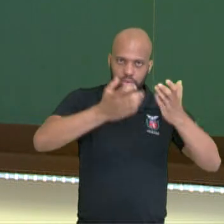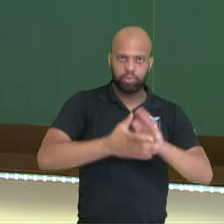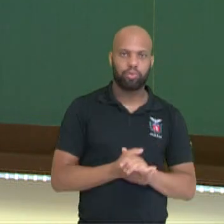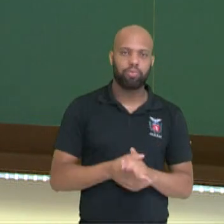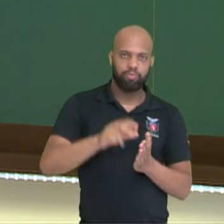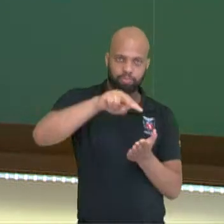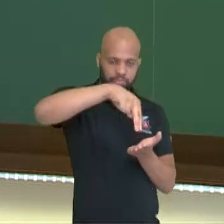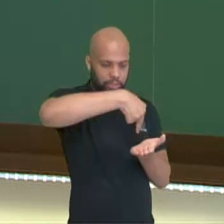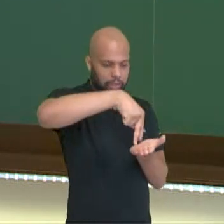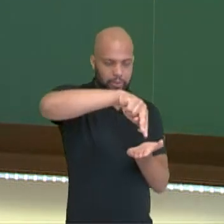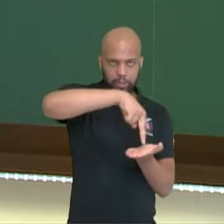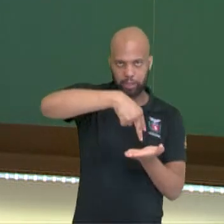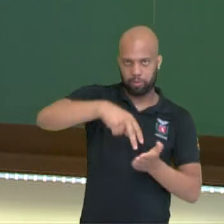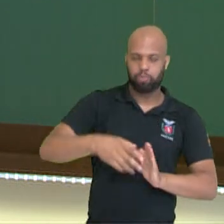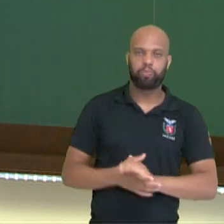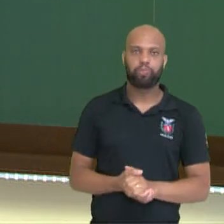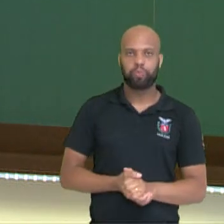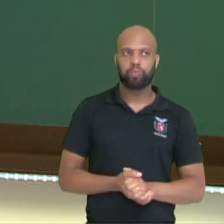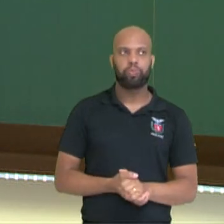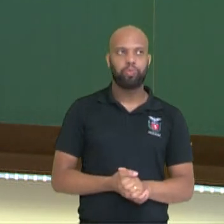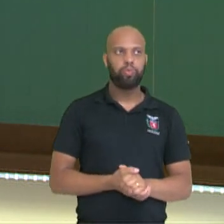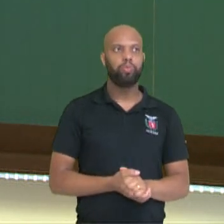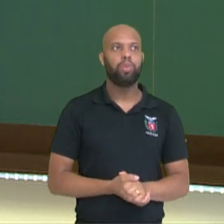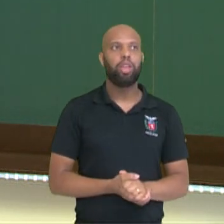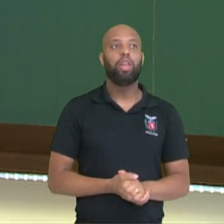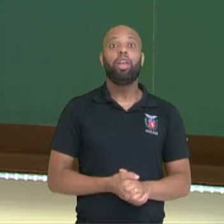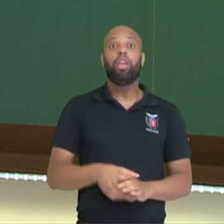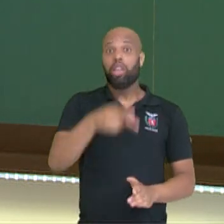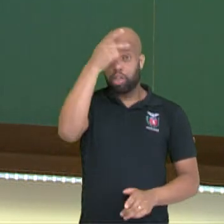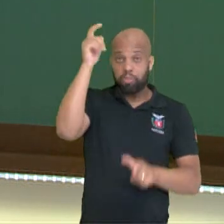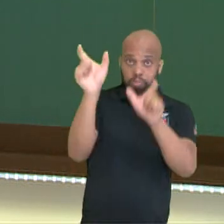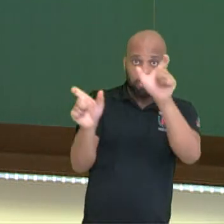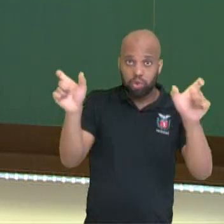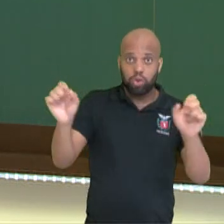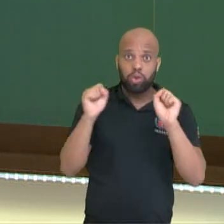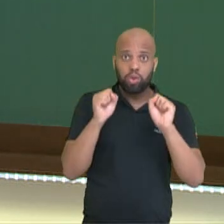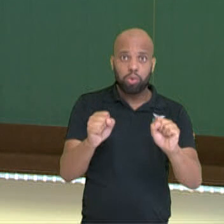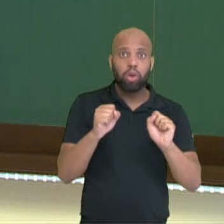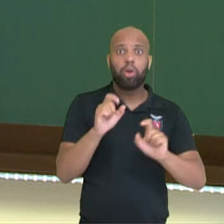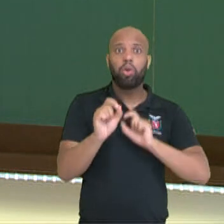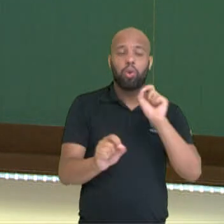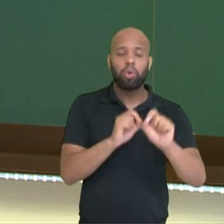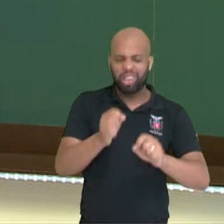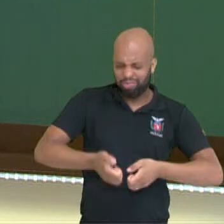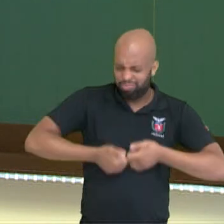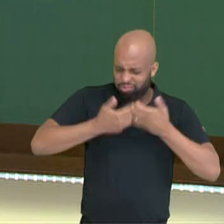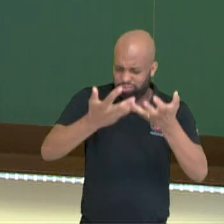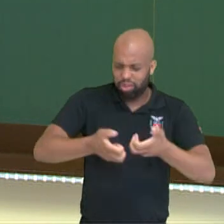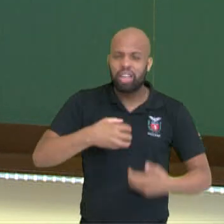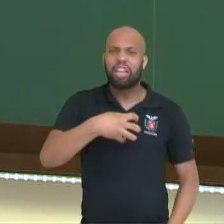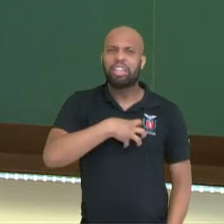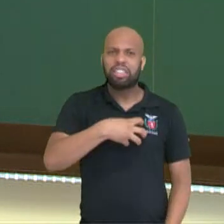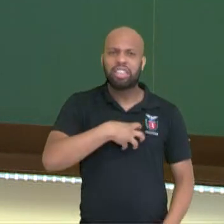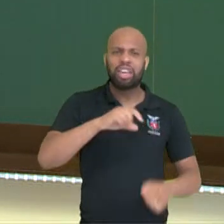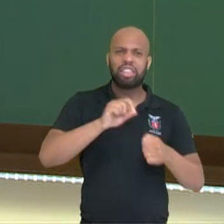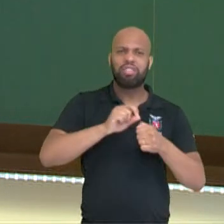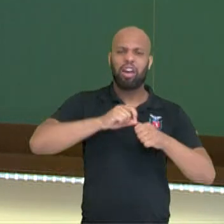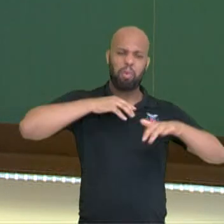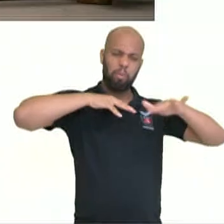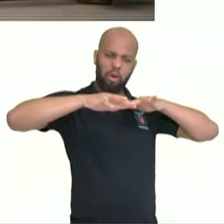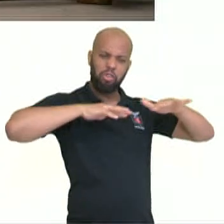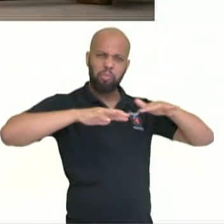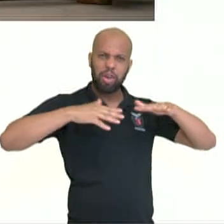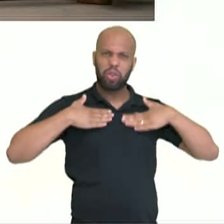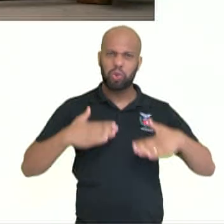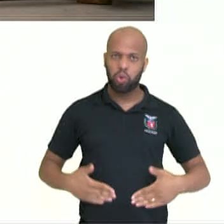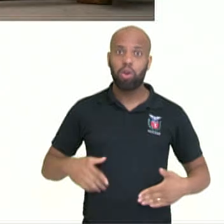Baila comigo, é o corpo como instrumento de expressão, as pessoas podem exteriorizar seus sentimentos fazendo gestos cadenciados